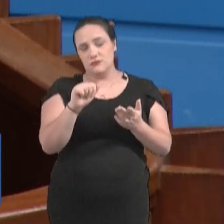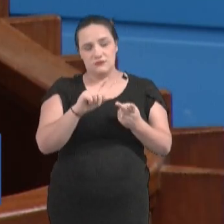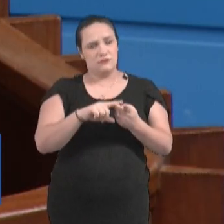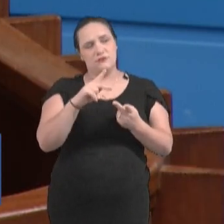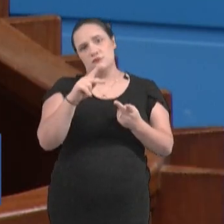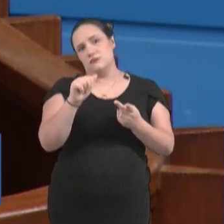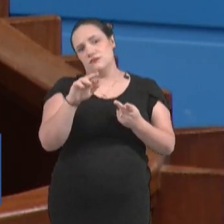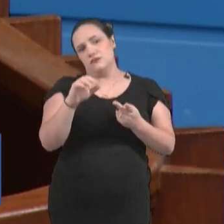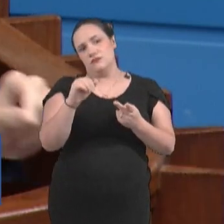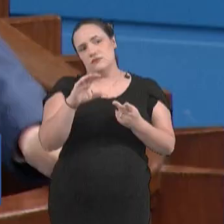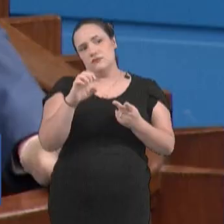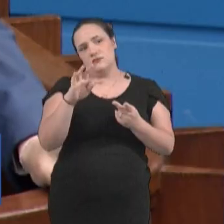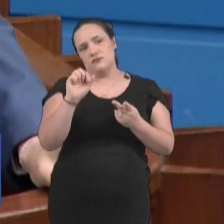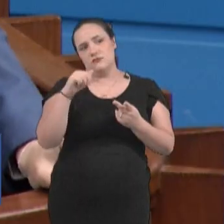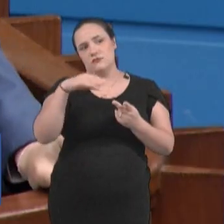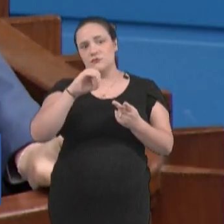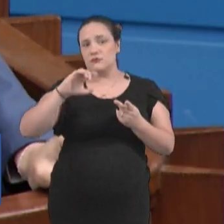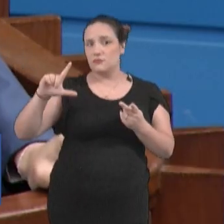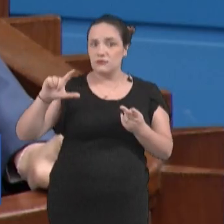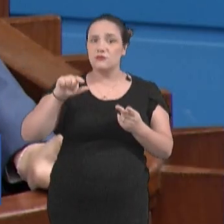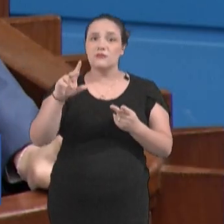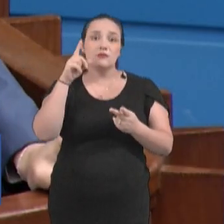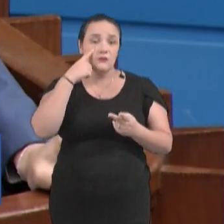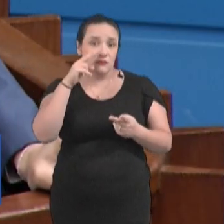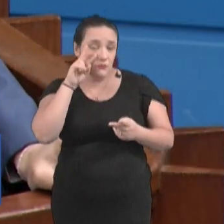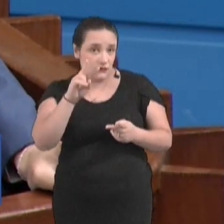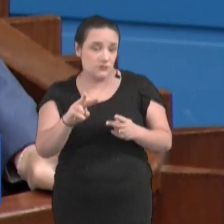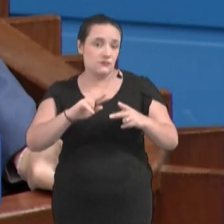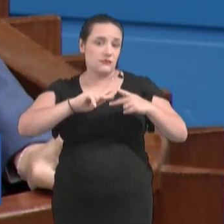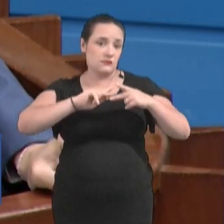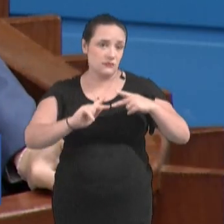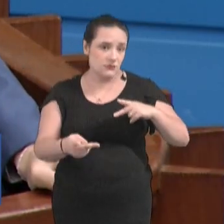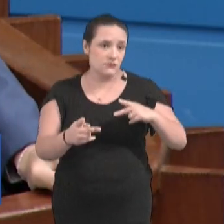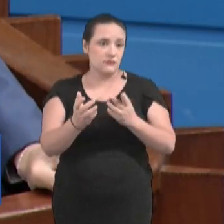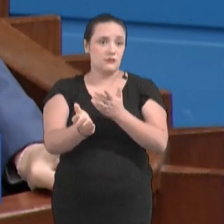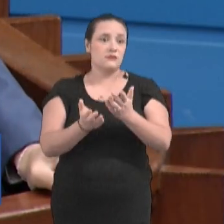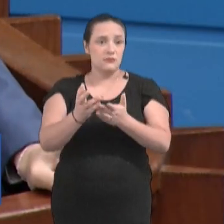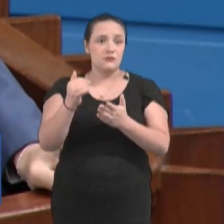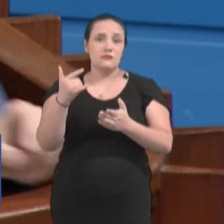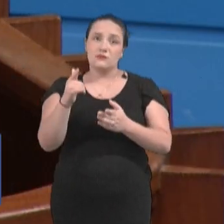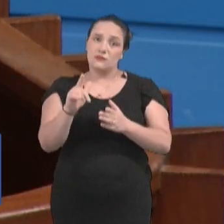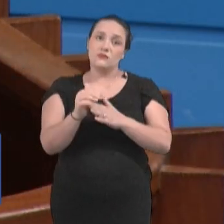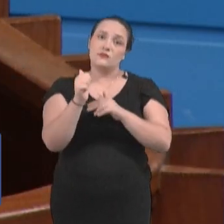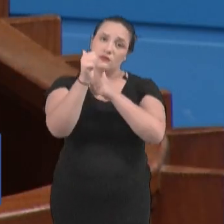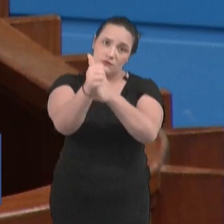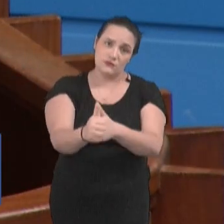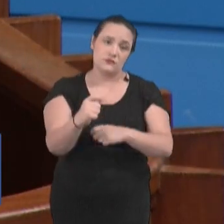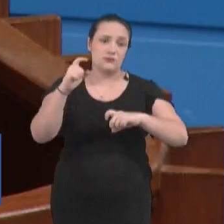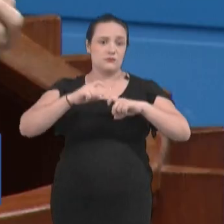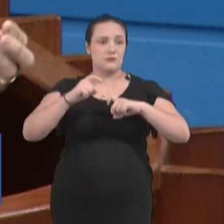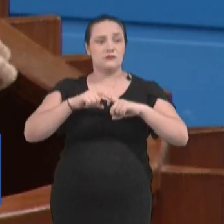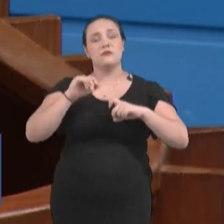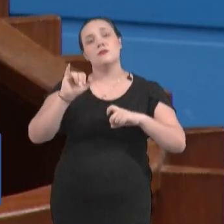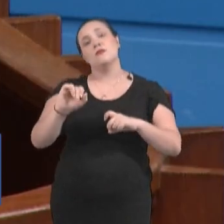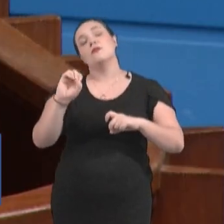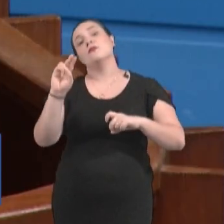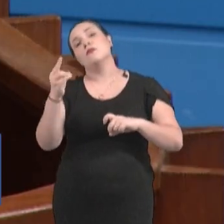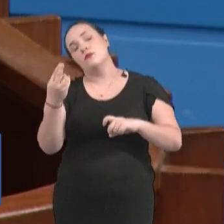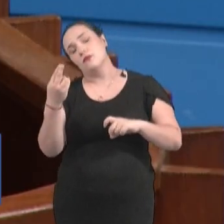paracetamol, você vai ver as consequências do tratamento sem recomendação médica ou